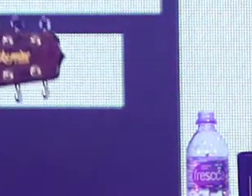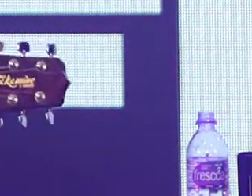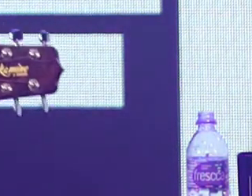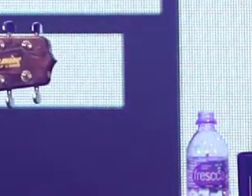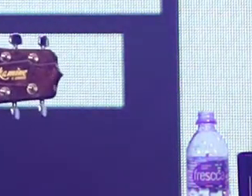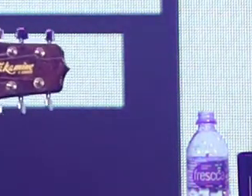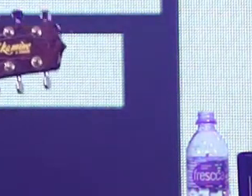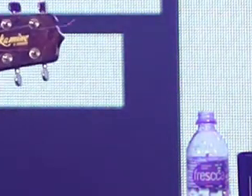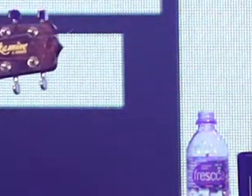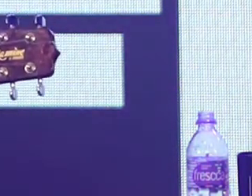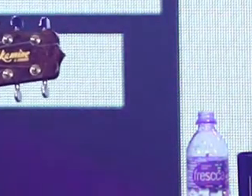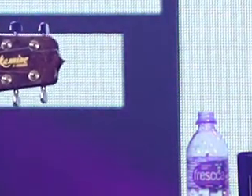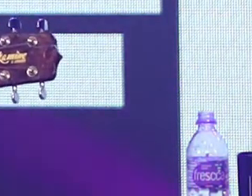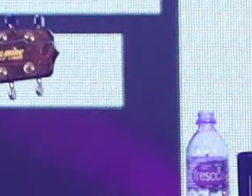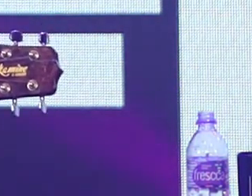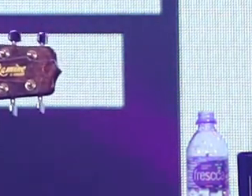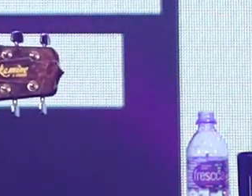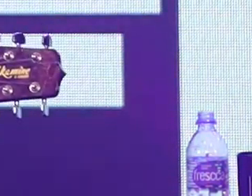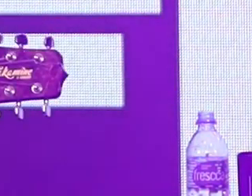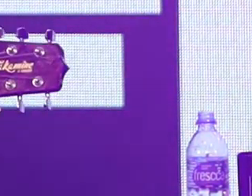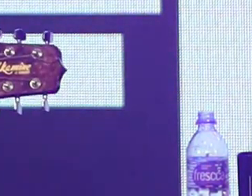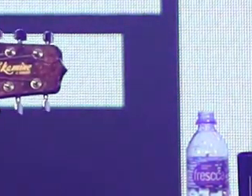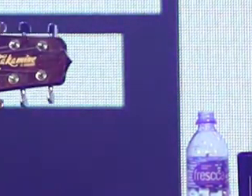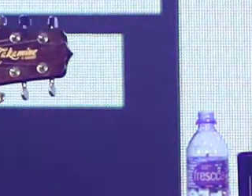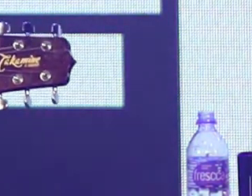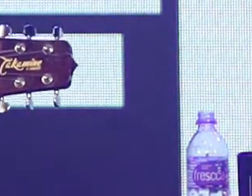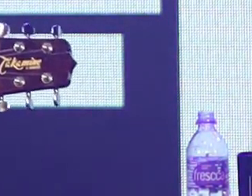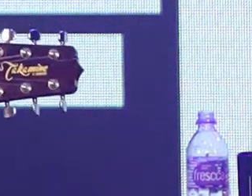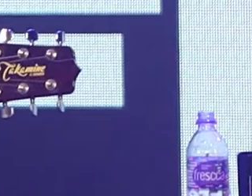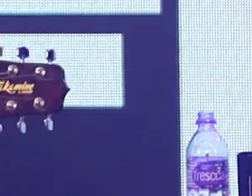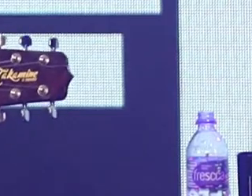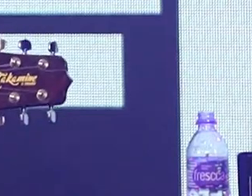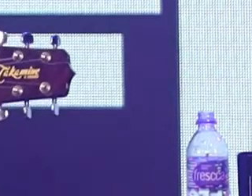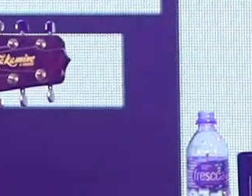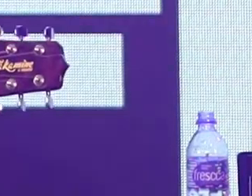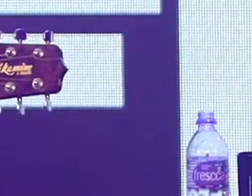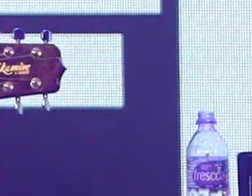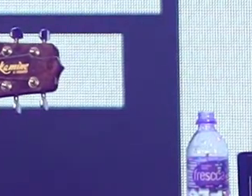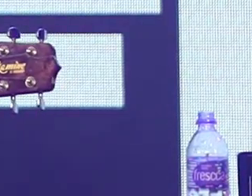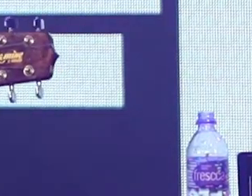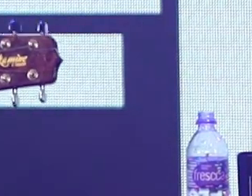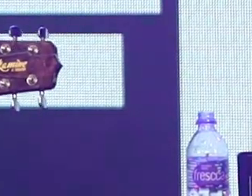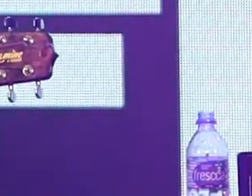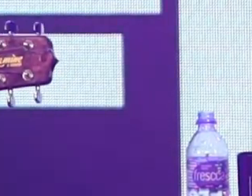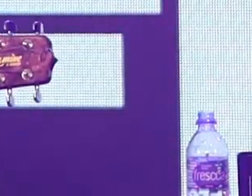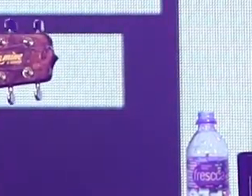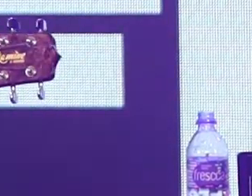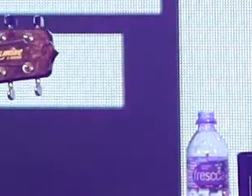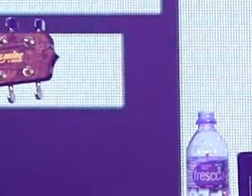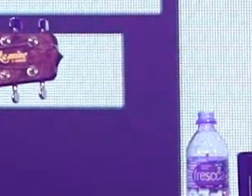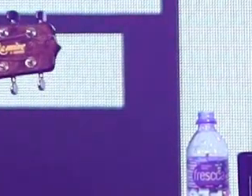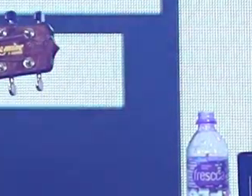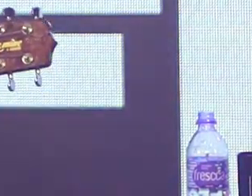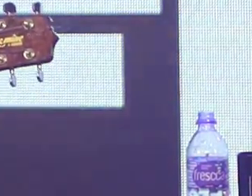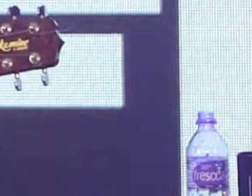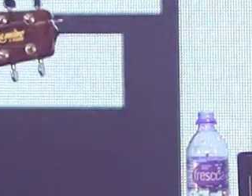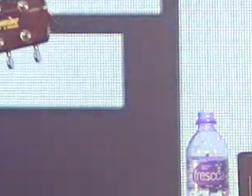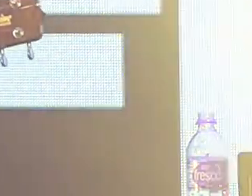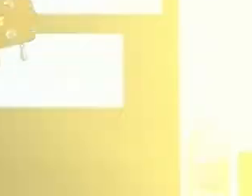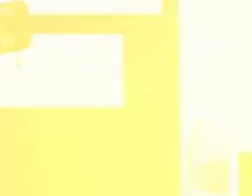brincadeira. Chega de bobeira, eu tô falando sério. Preciso desse amor. Chamar a noite